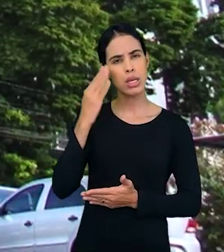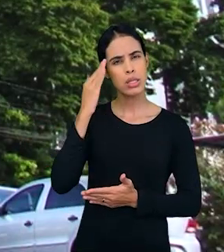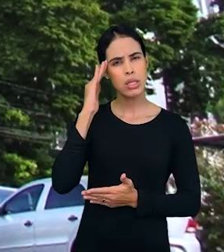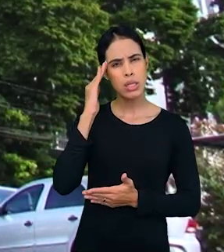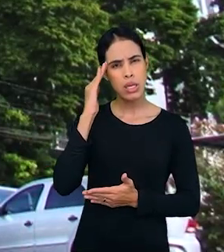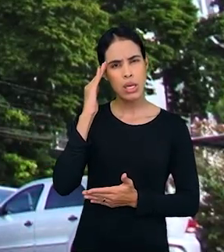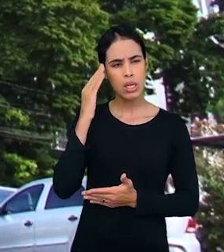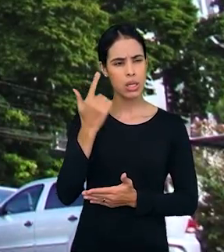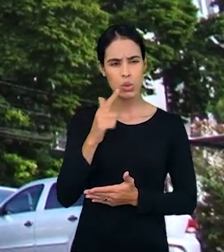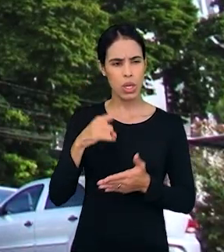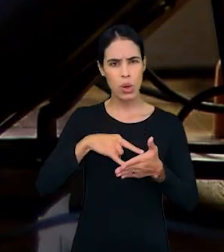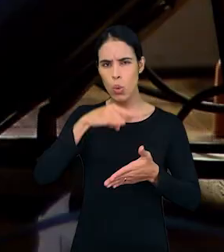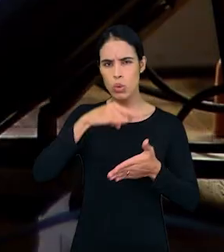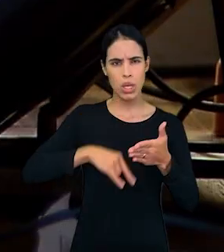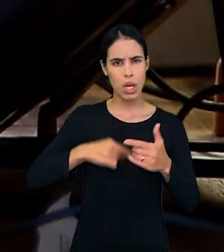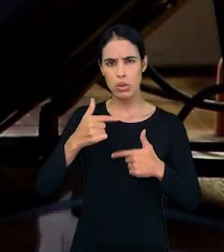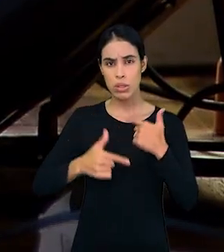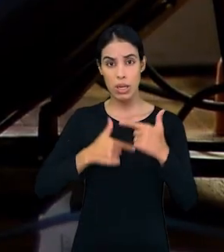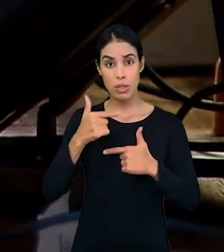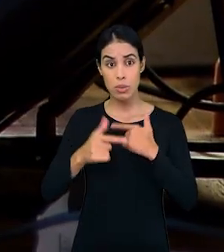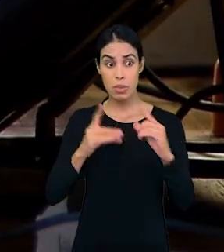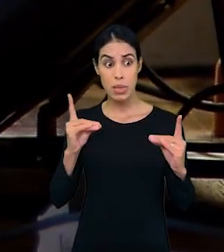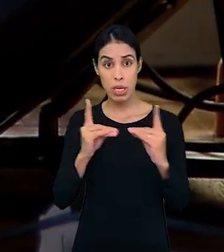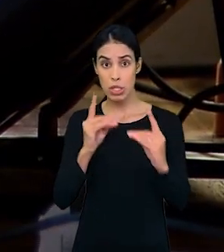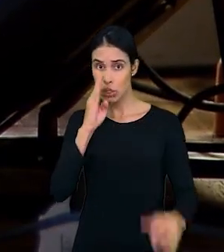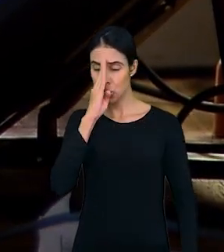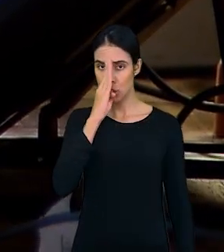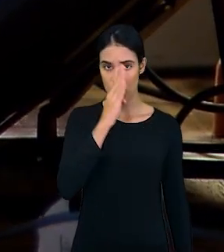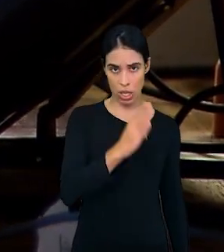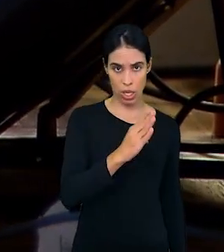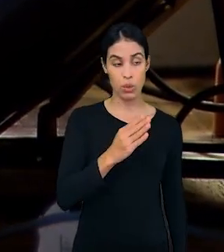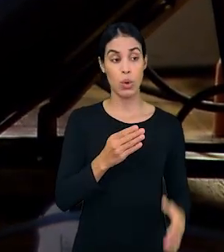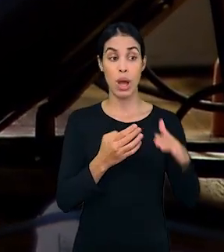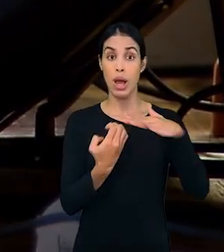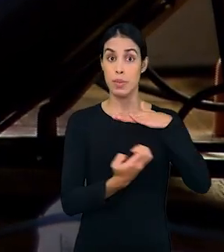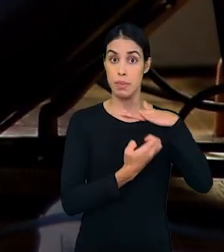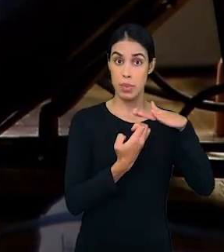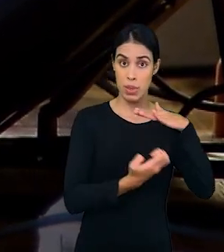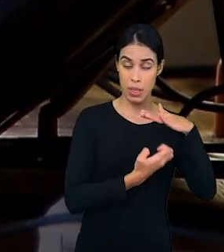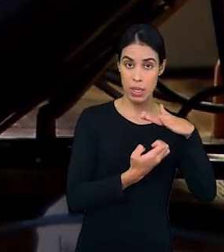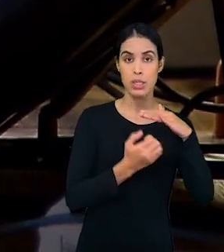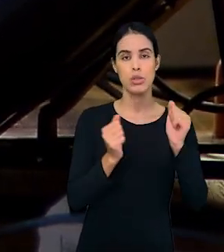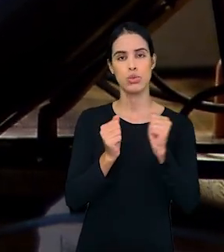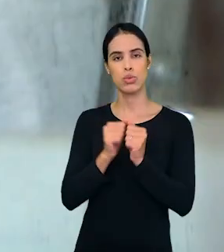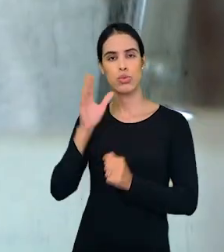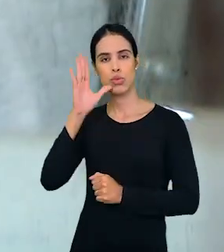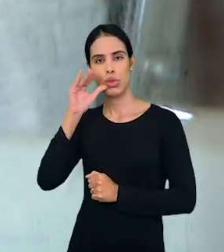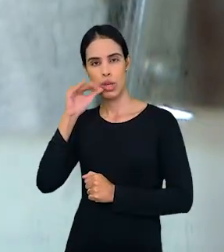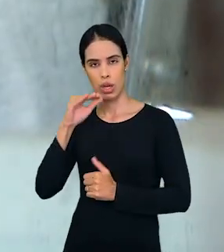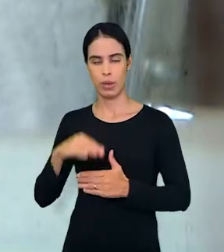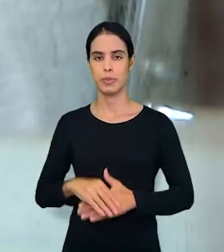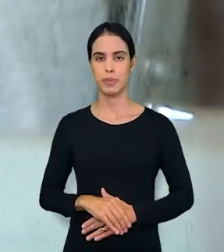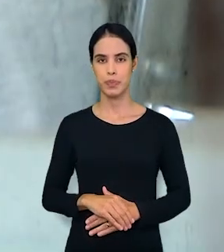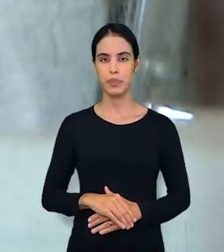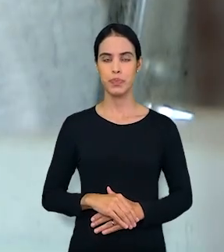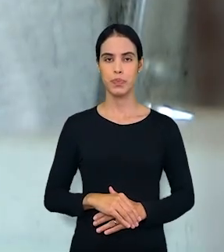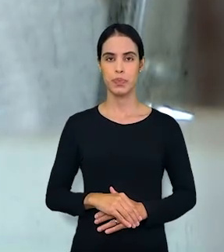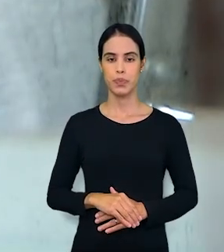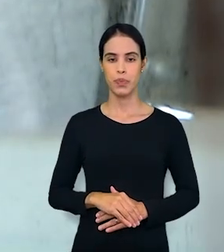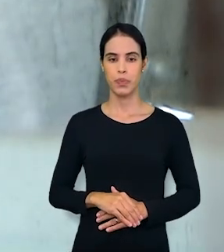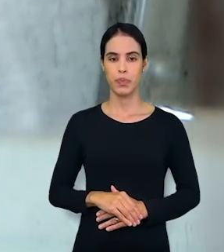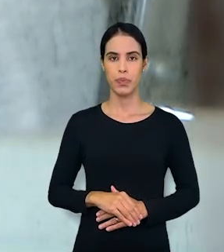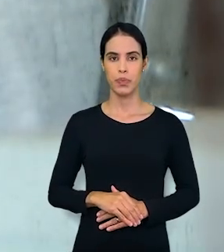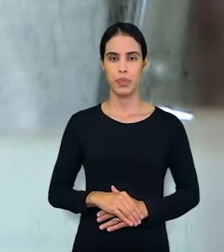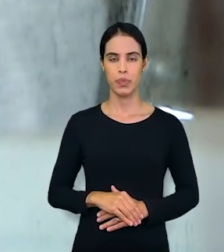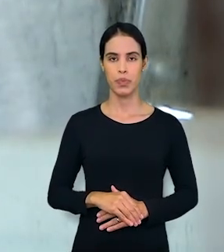que não havia contrato de dedicação exclusiva entre a empregada e a construtora. Quando já estavam